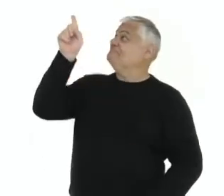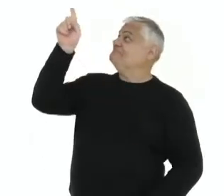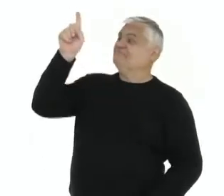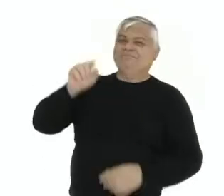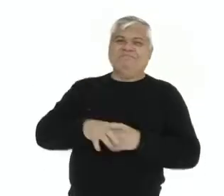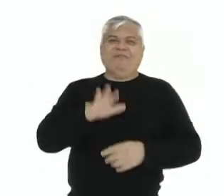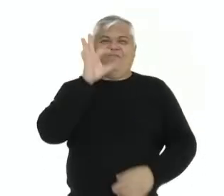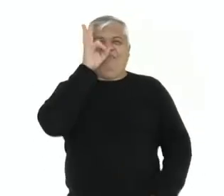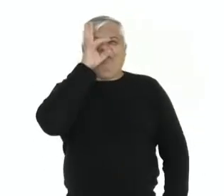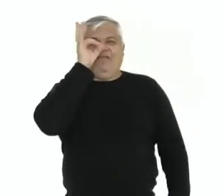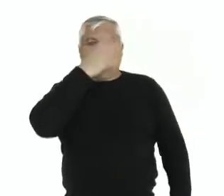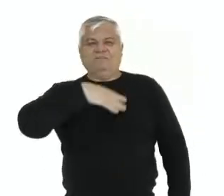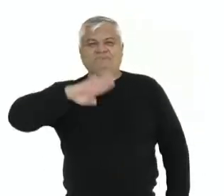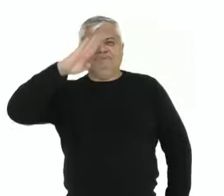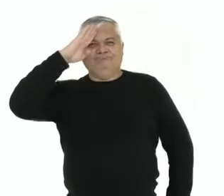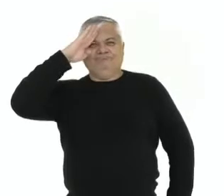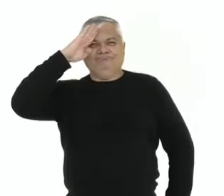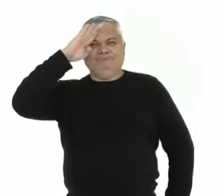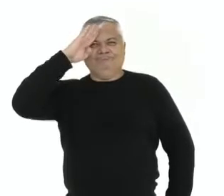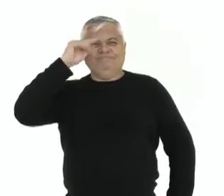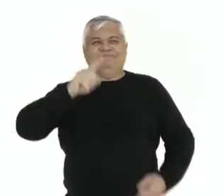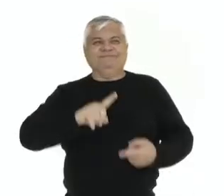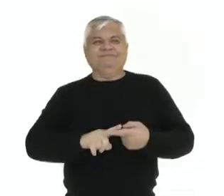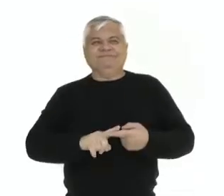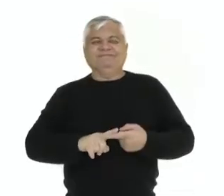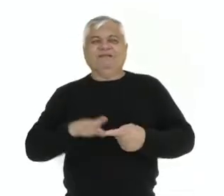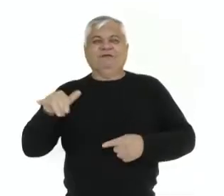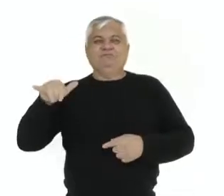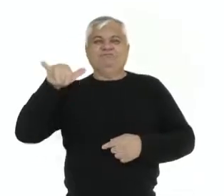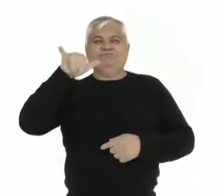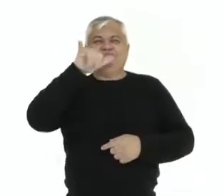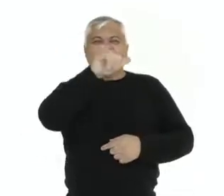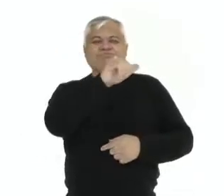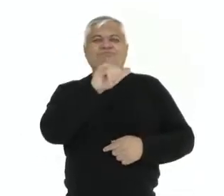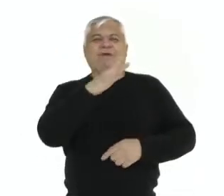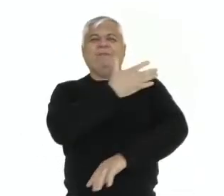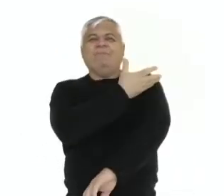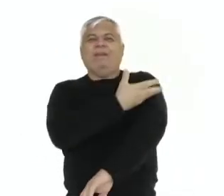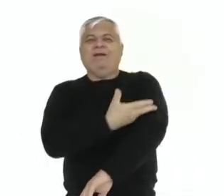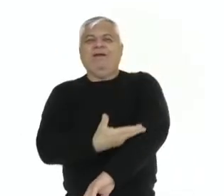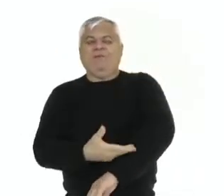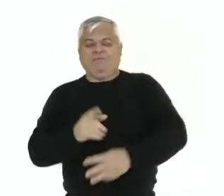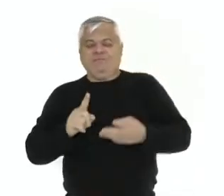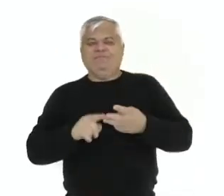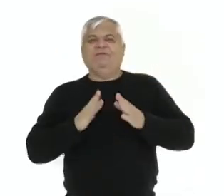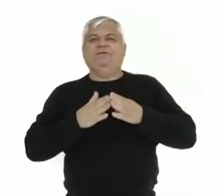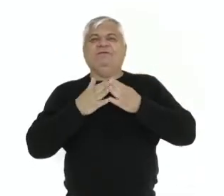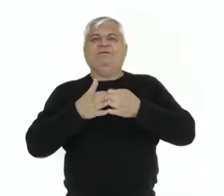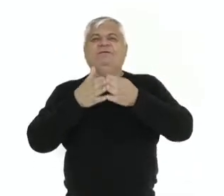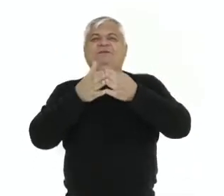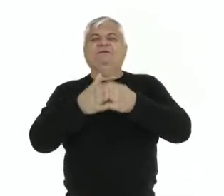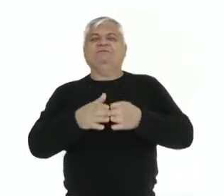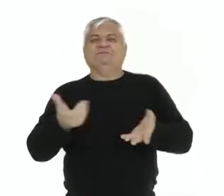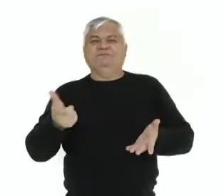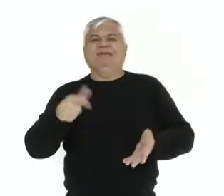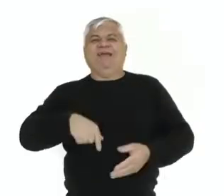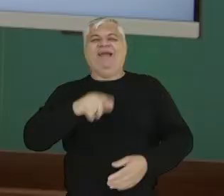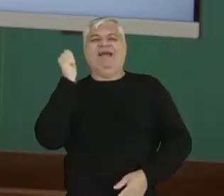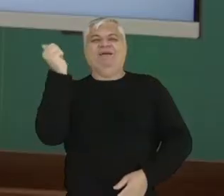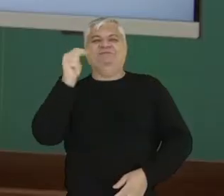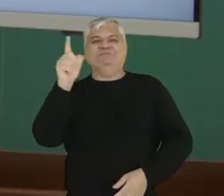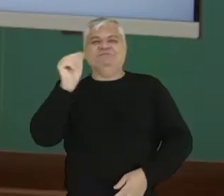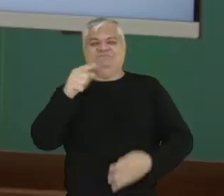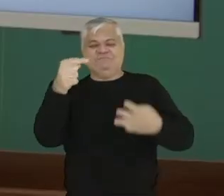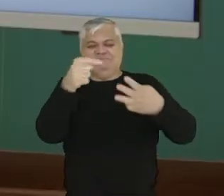o Exército, de fundo branco, né, a Força Aérea Brasileira, a Aeronáutica, e de fundo azul, a Marinha do